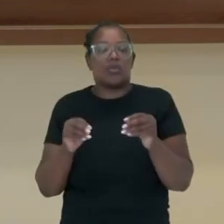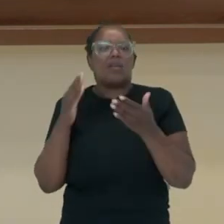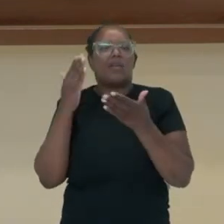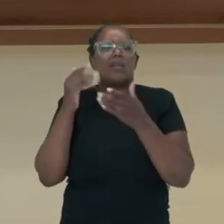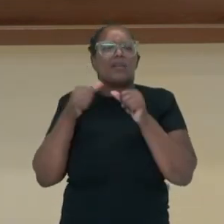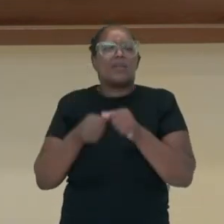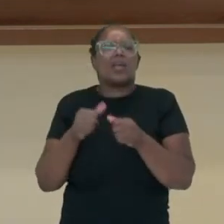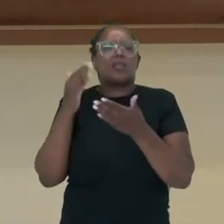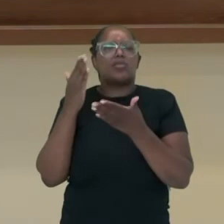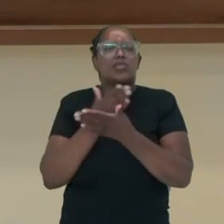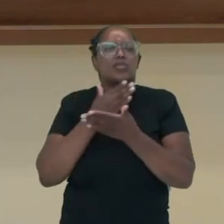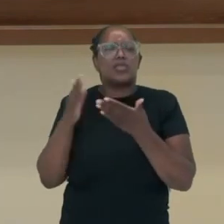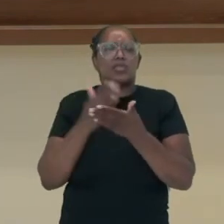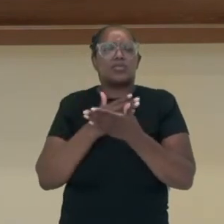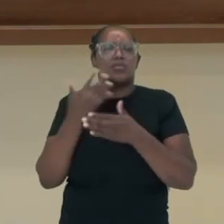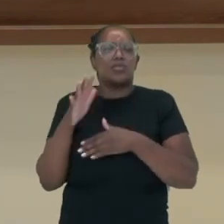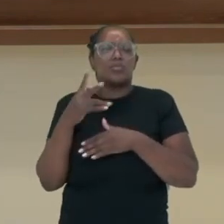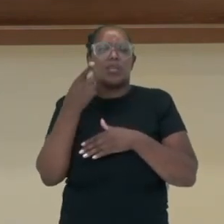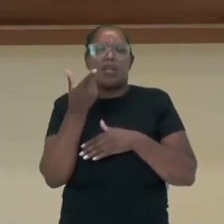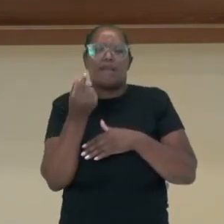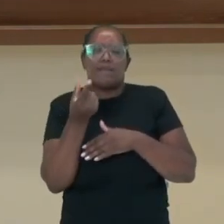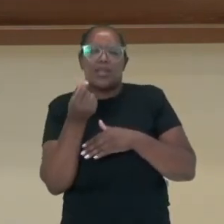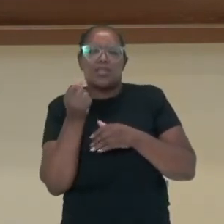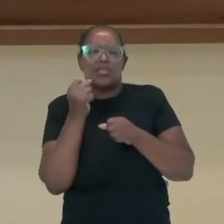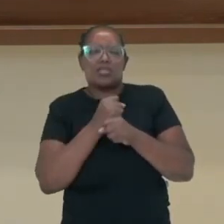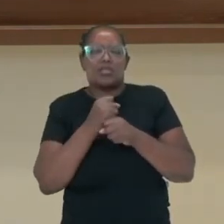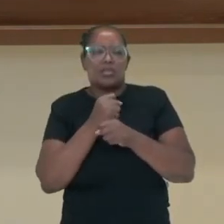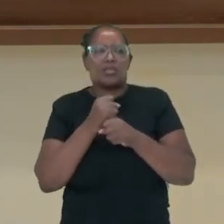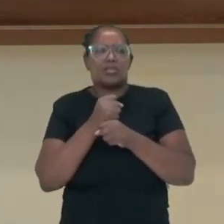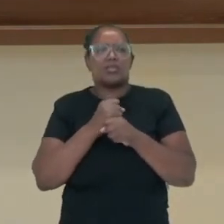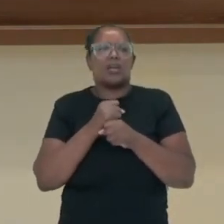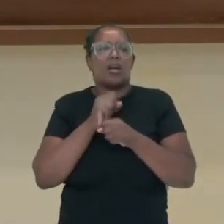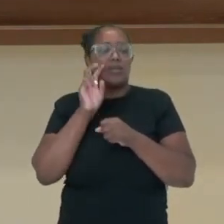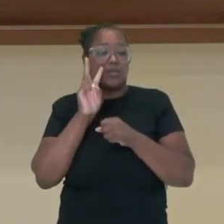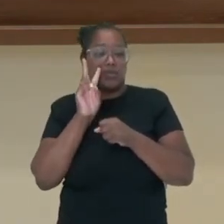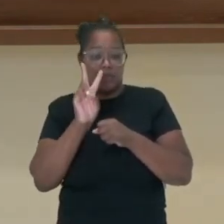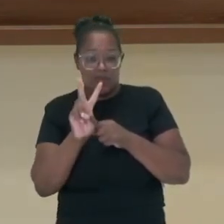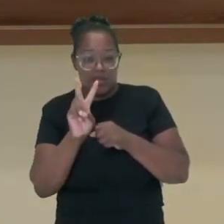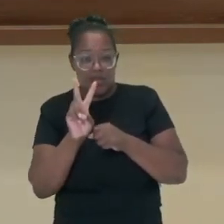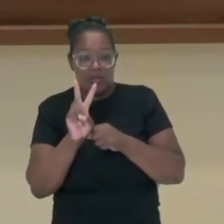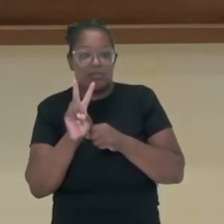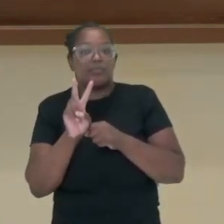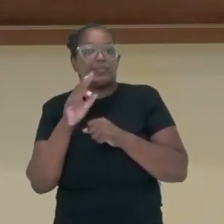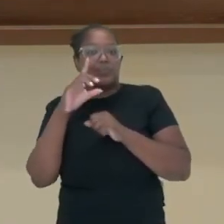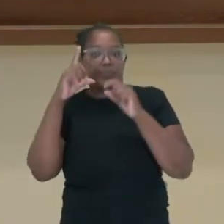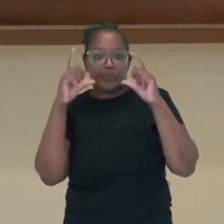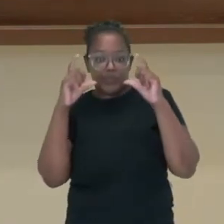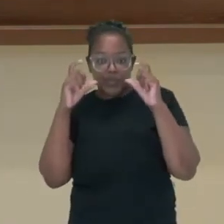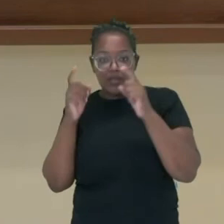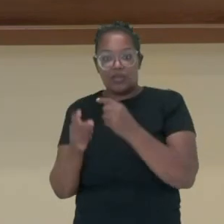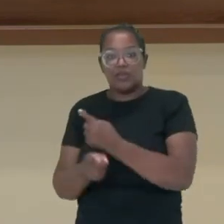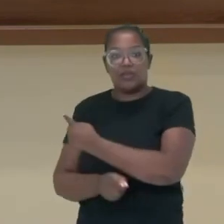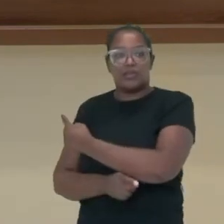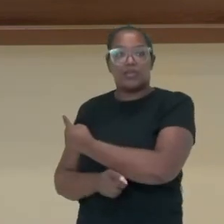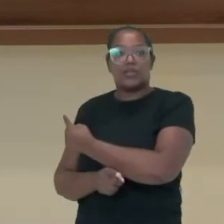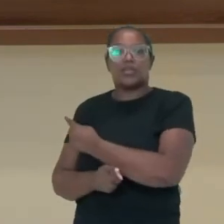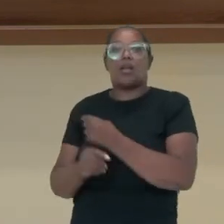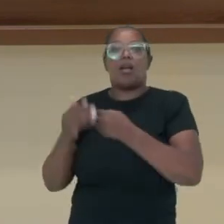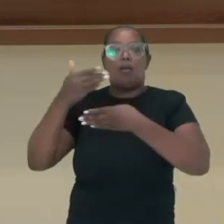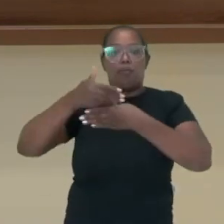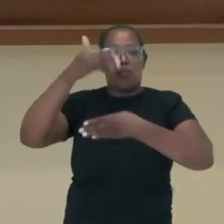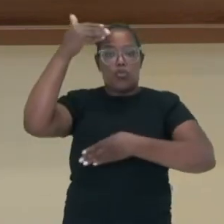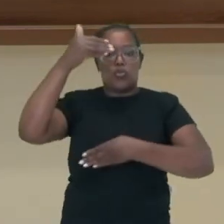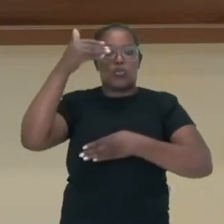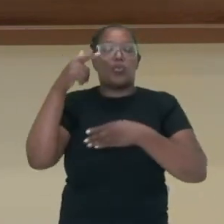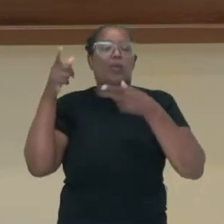20 anos. Dentro dessa trajetória, então, olhando o símbolo Guerra Fria e olhando o símbolo Muro de Berlim,